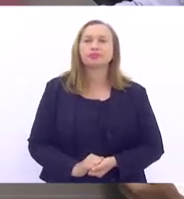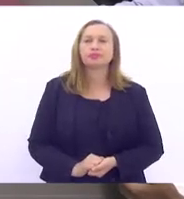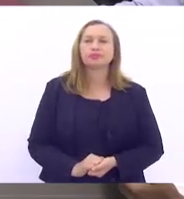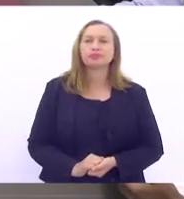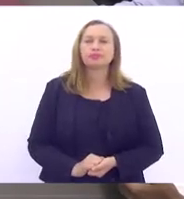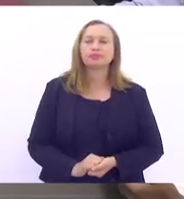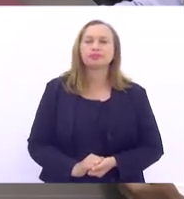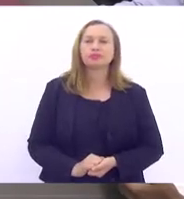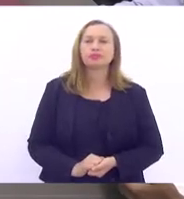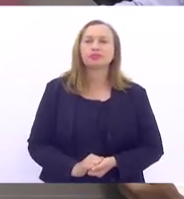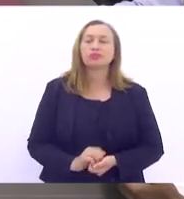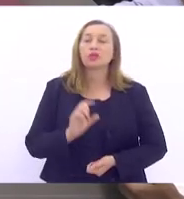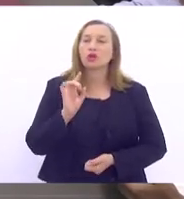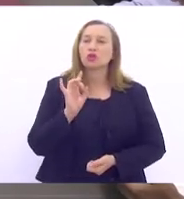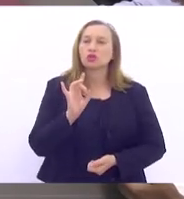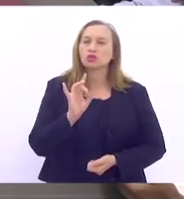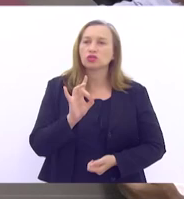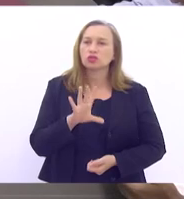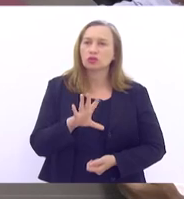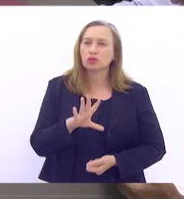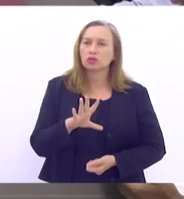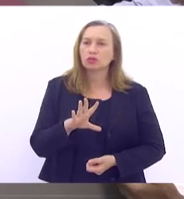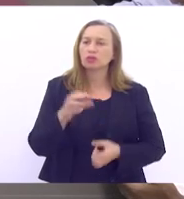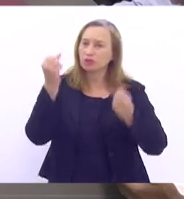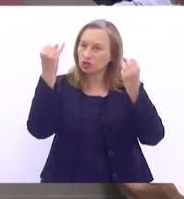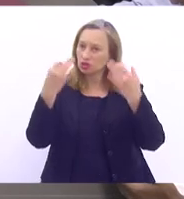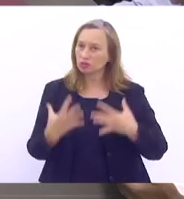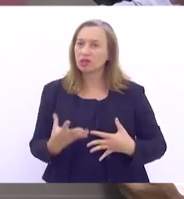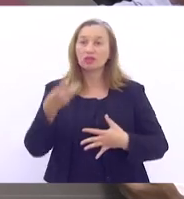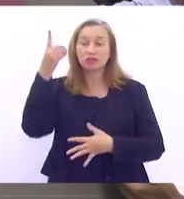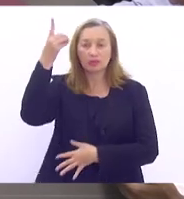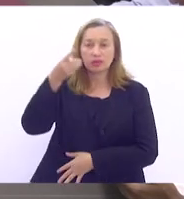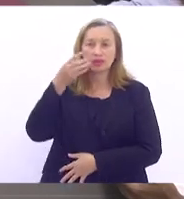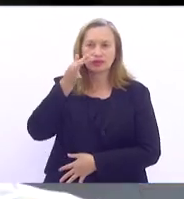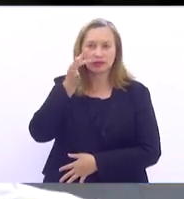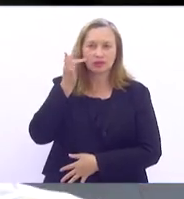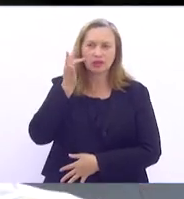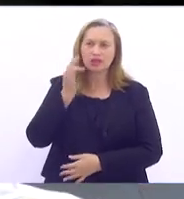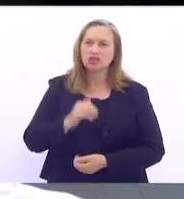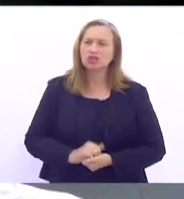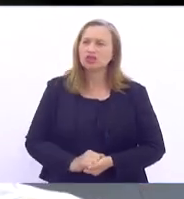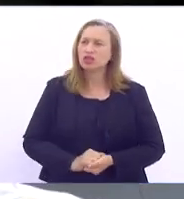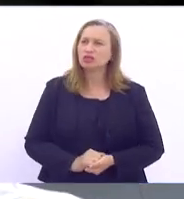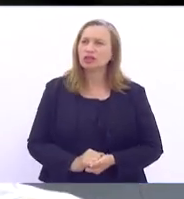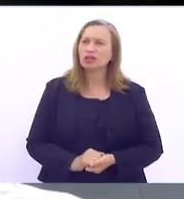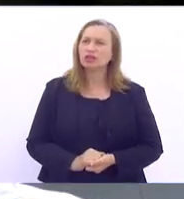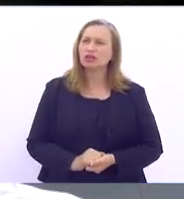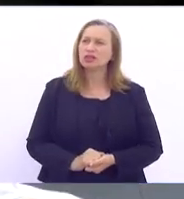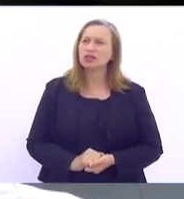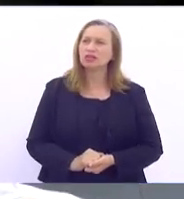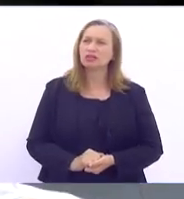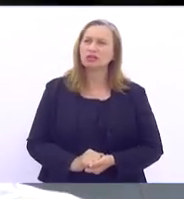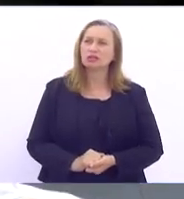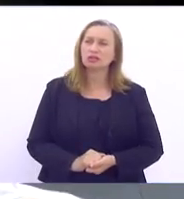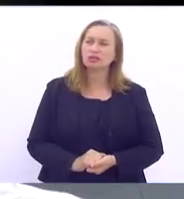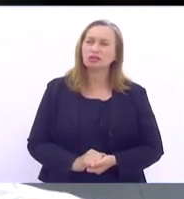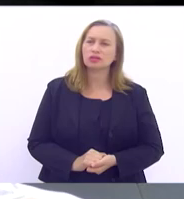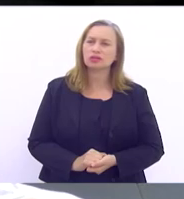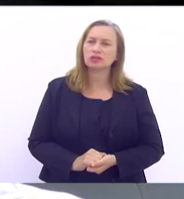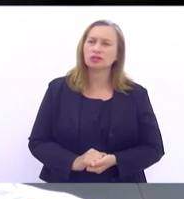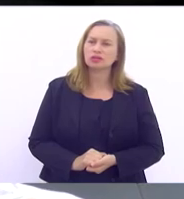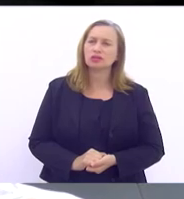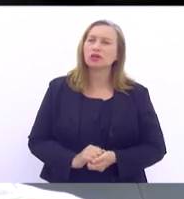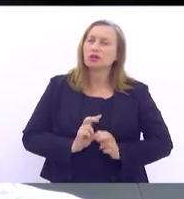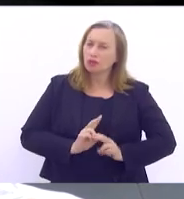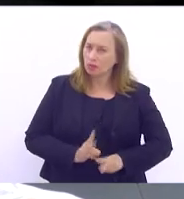Presidente, é só para esclarecer o deputado Flávio Serafim que o projeto do deputado Márcio Roberto vai